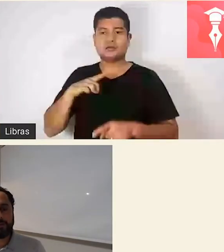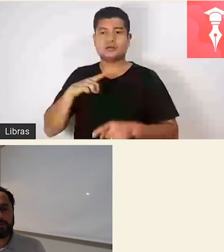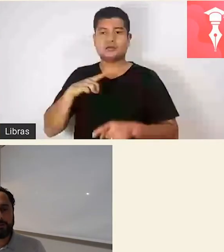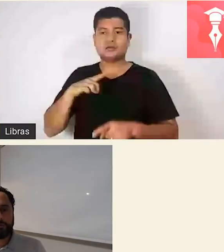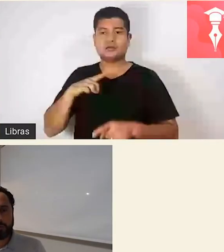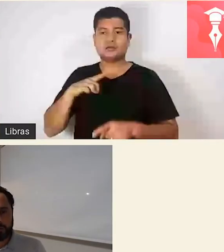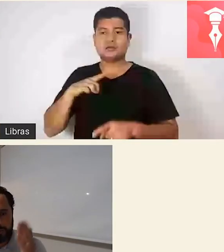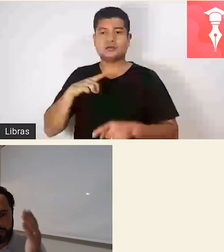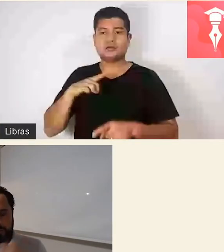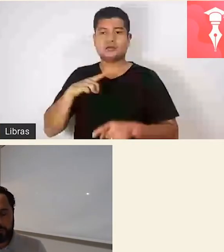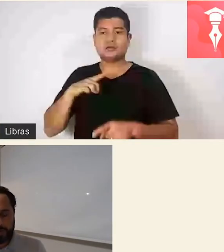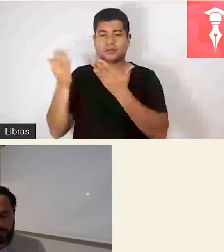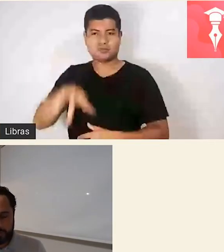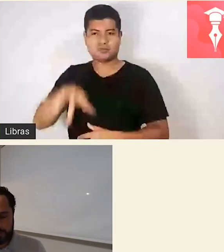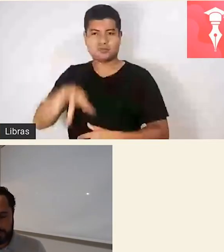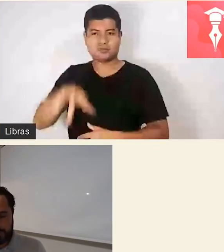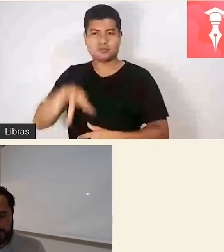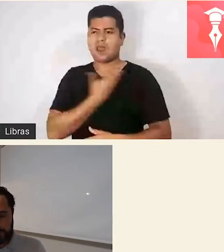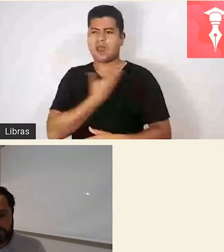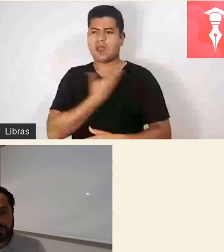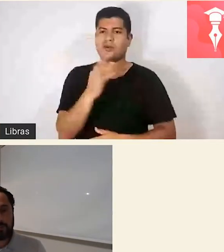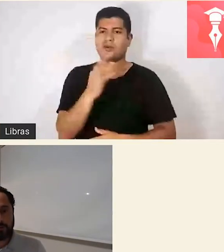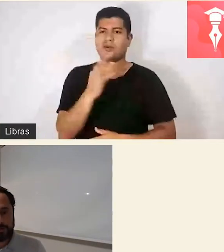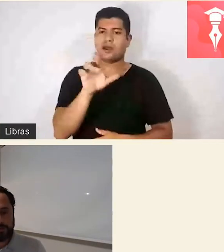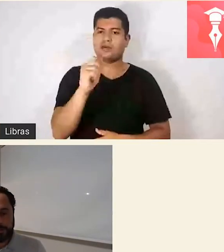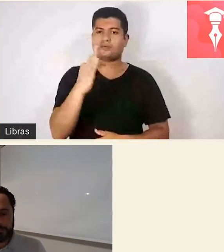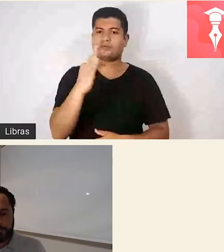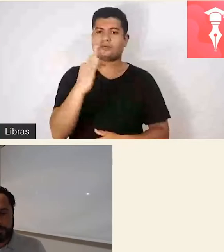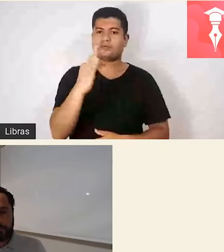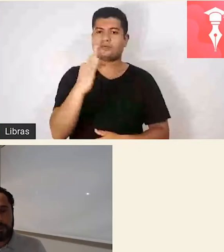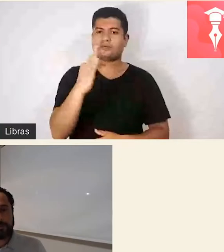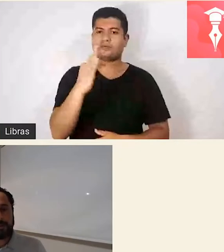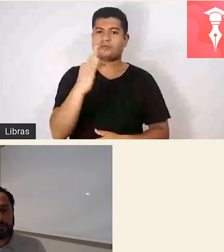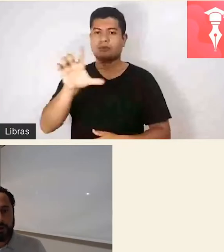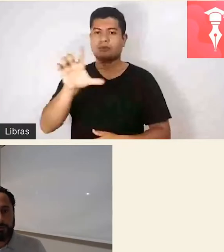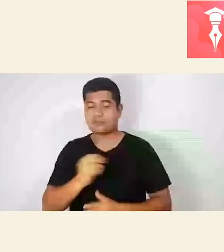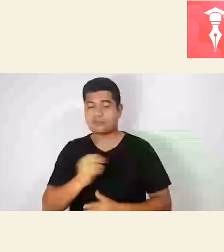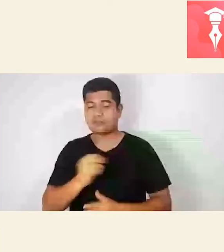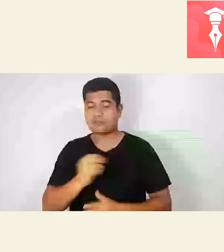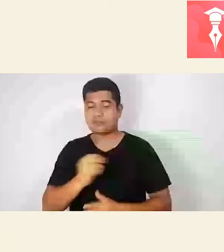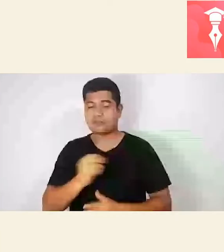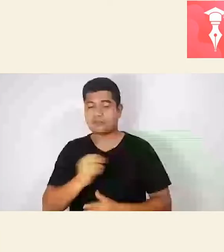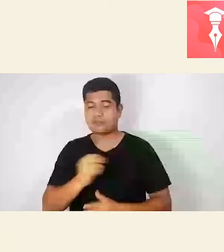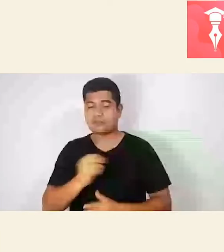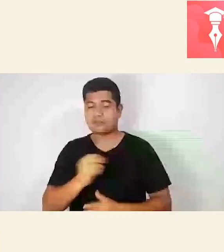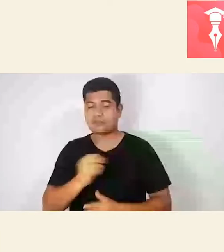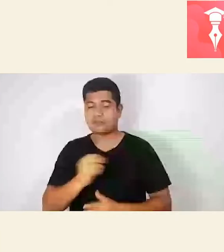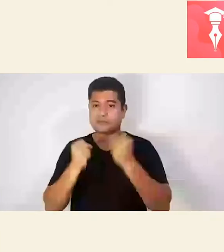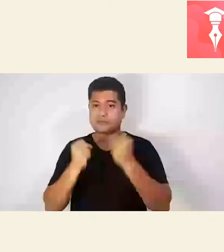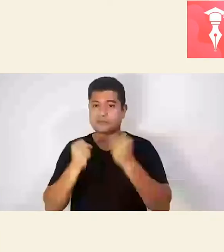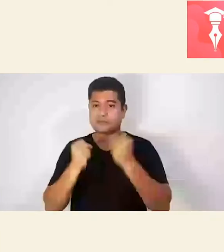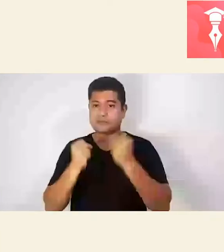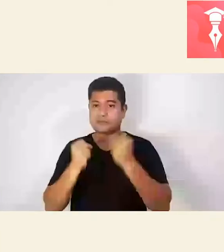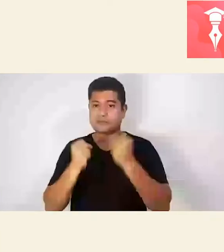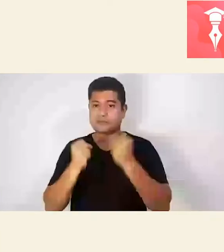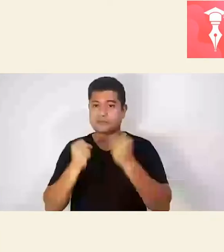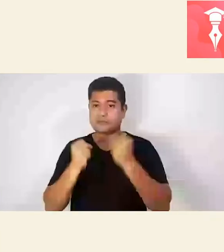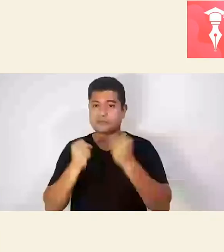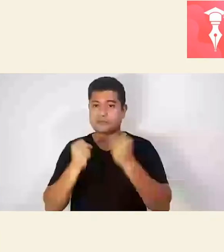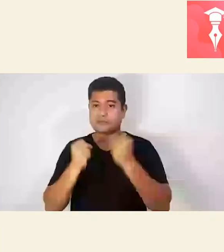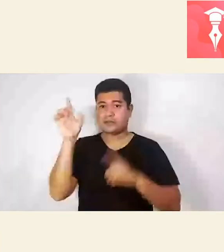a passagem da Semana Estadual de Estudo e Conscientização sobre o Autismo e contou com o apoio da Assembleia